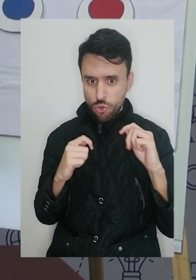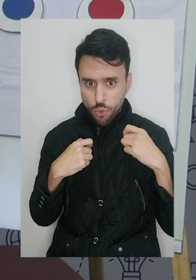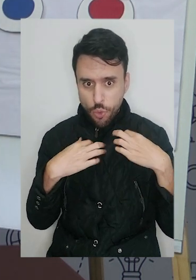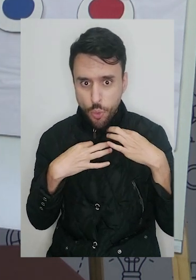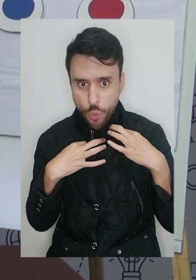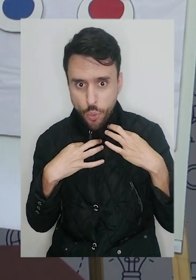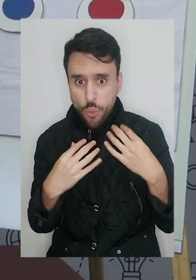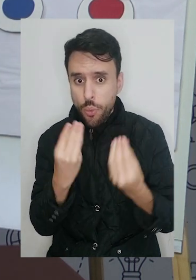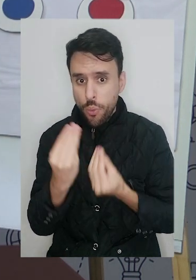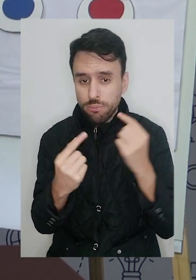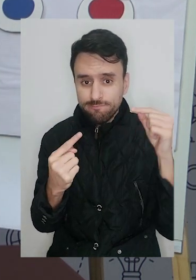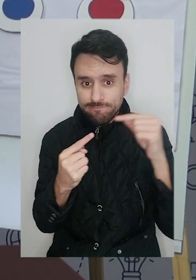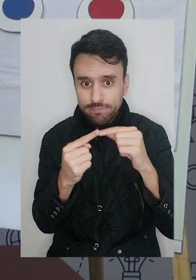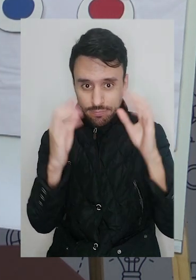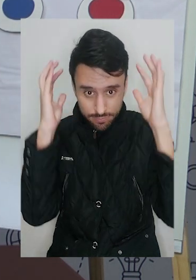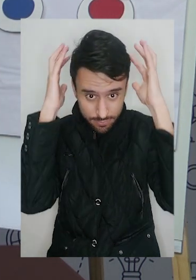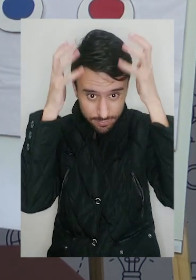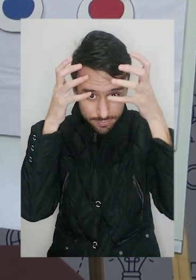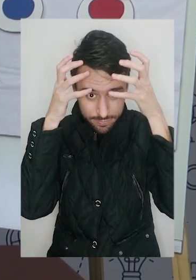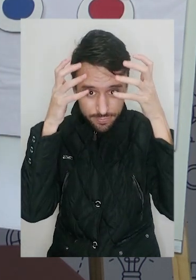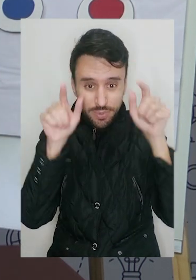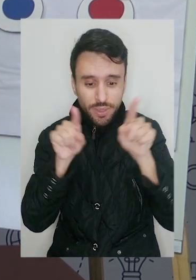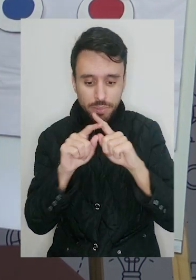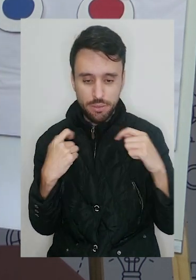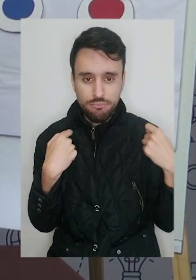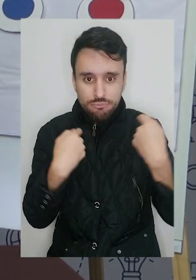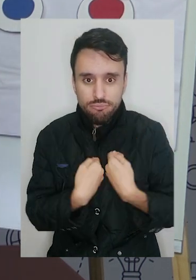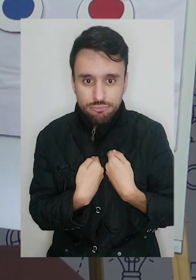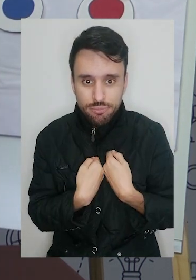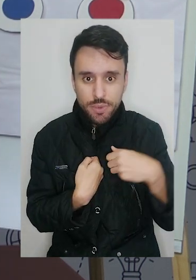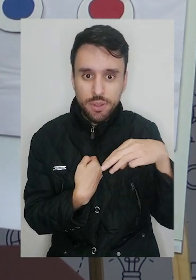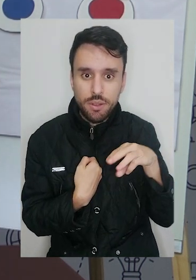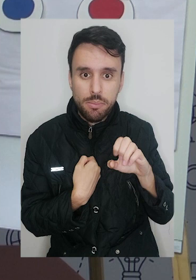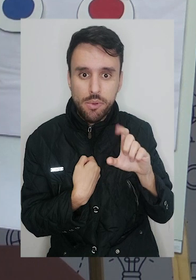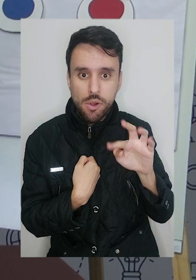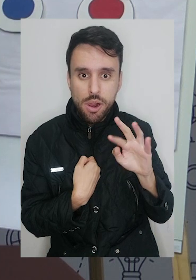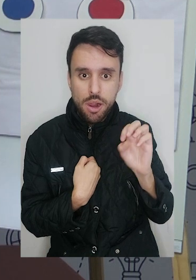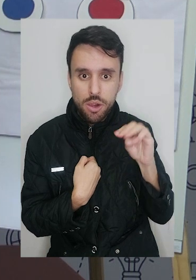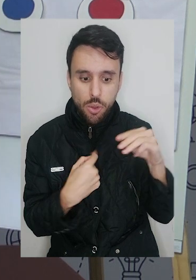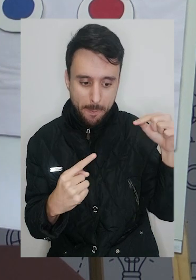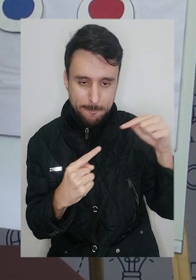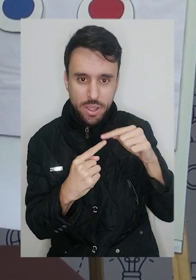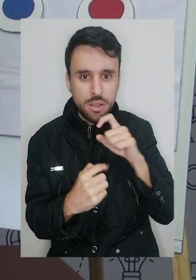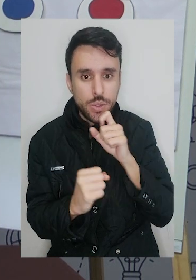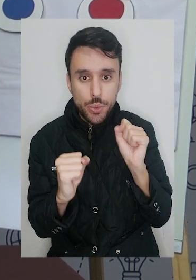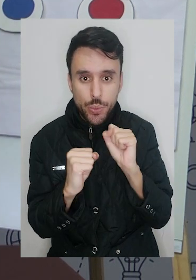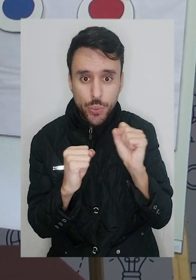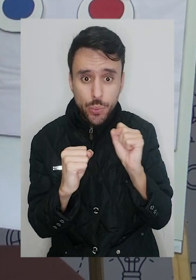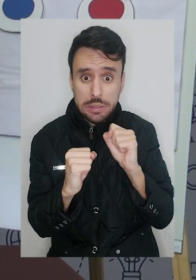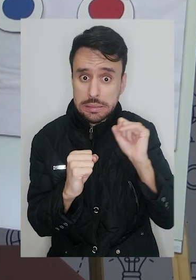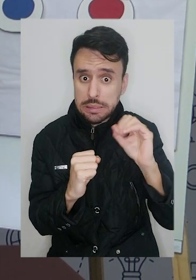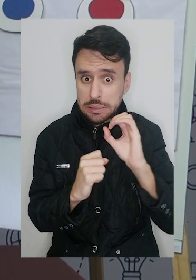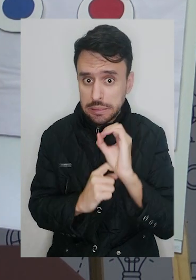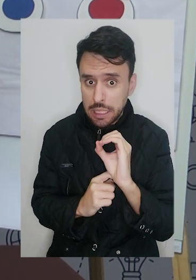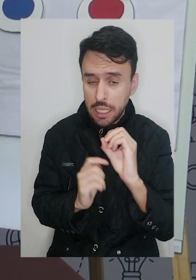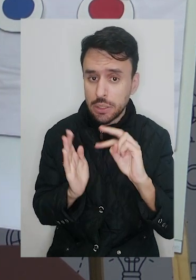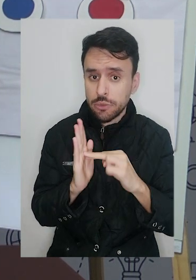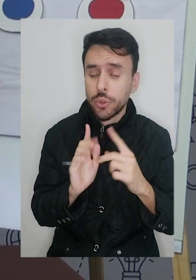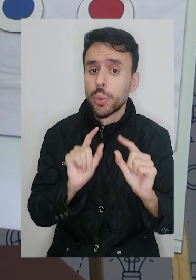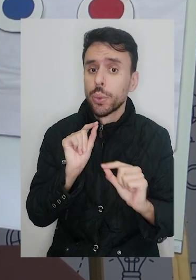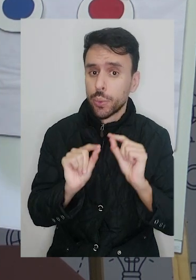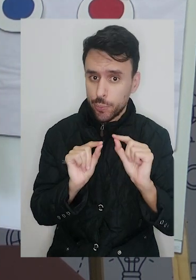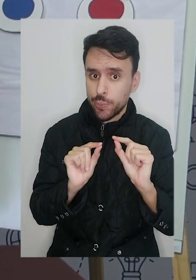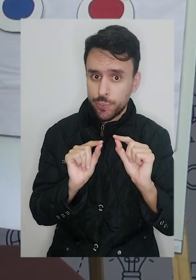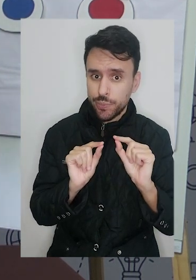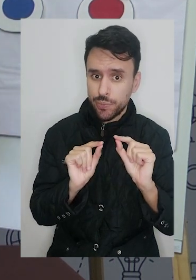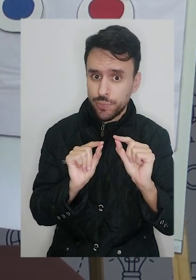ali, uma touca e um moletom. É uma roupa de frio. E a temperatura está zero, então significa